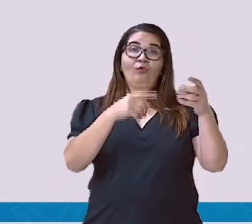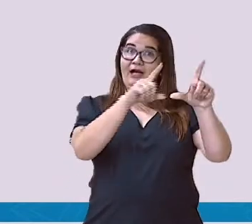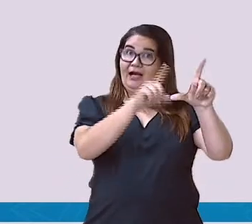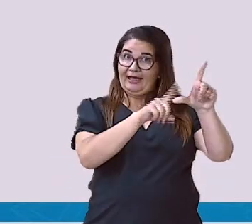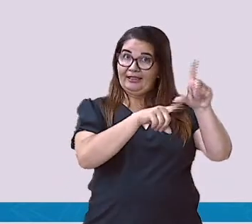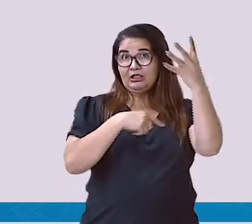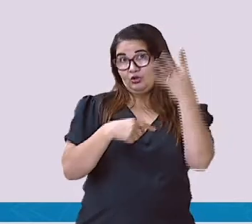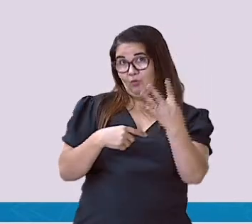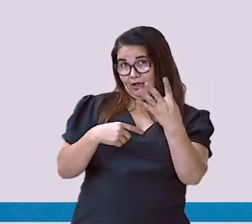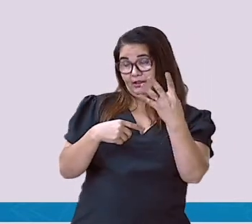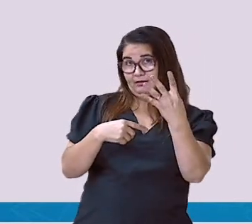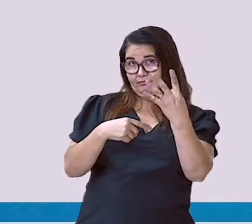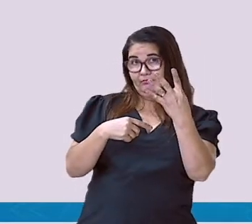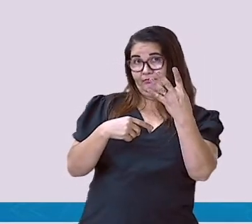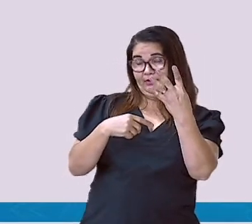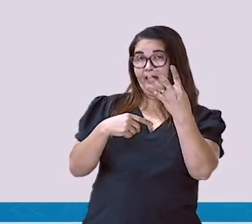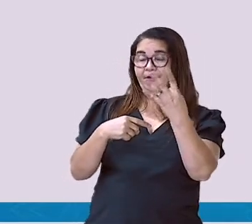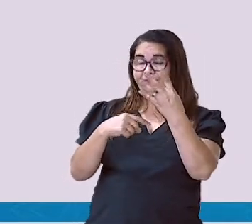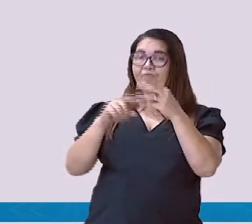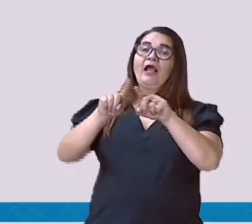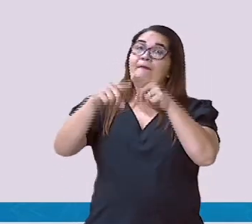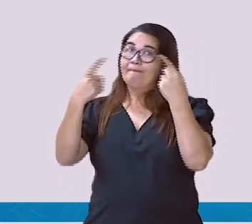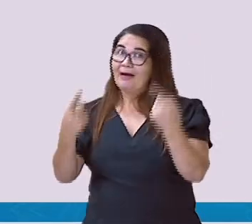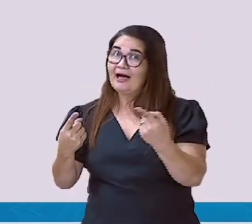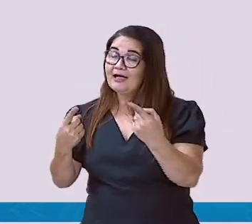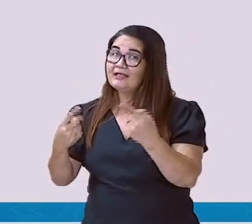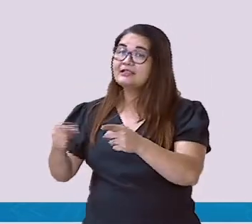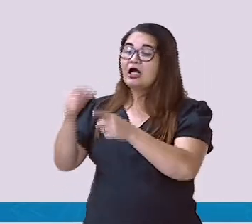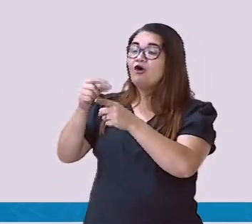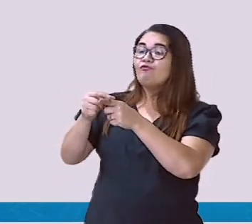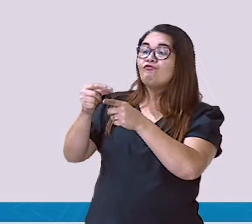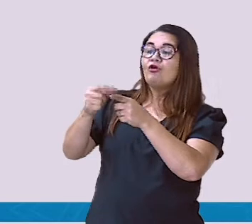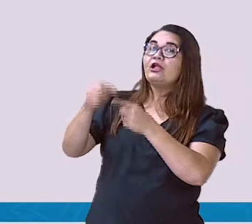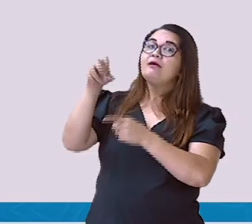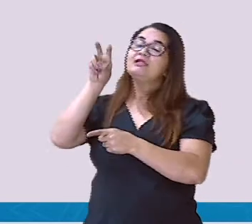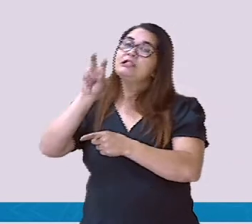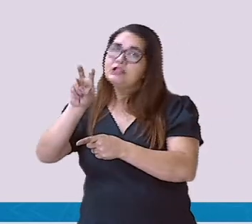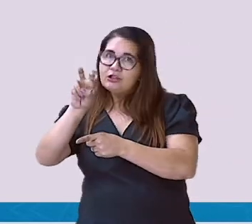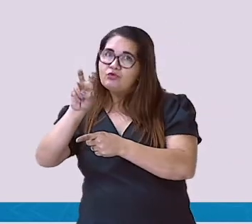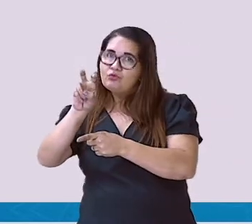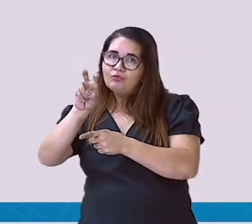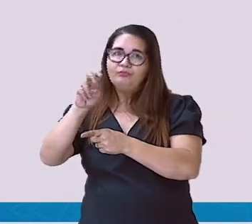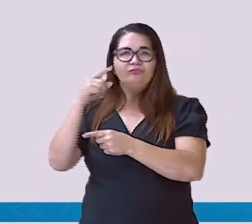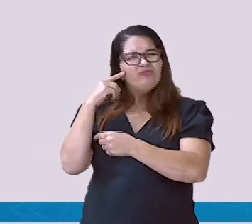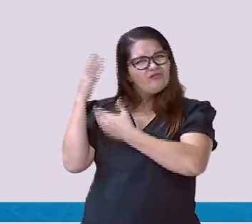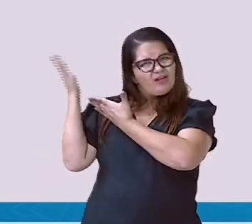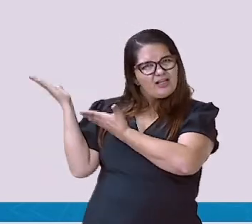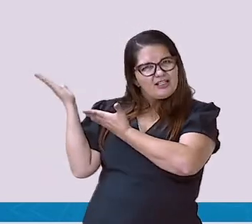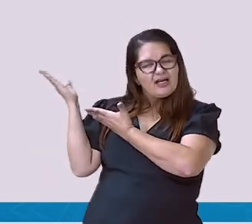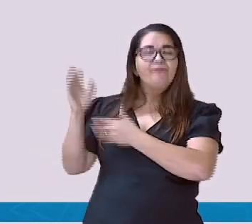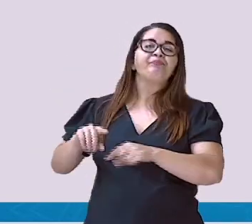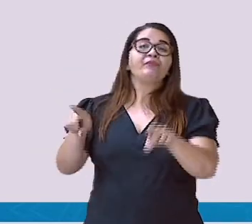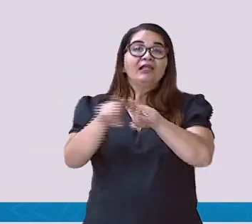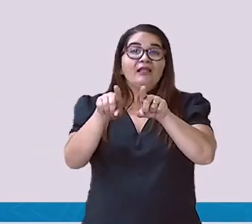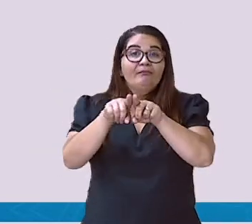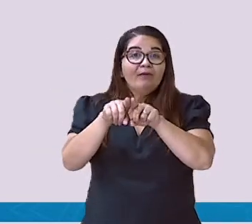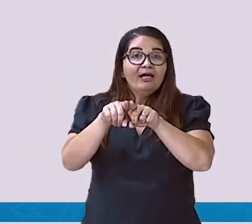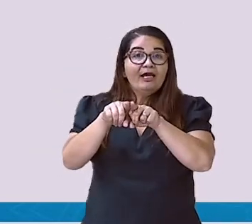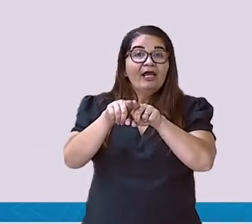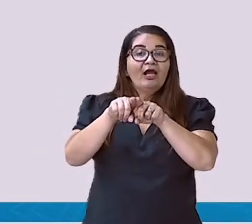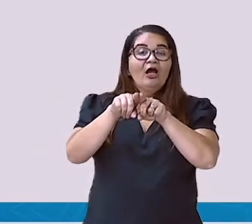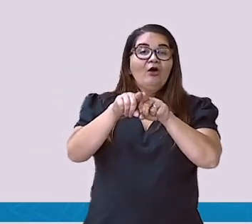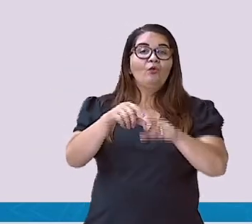tenho 5 fonemas. É diferente da palavra abacaxi, porque quando eu